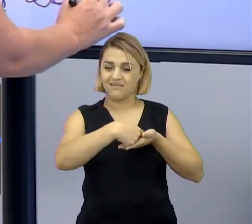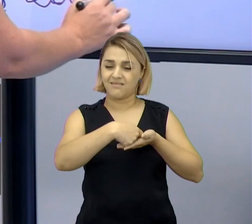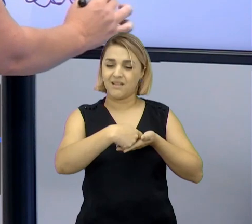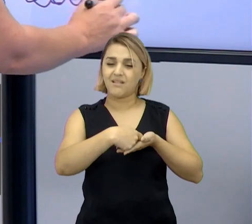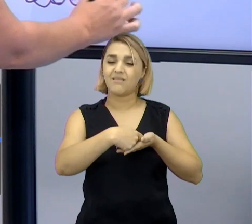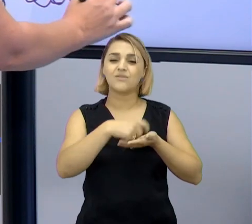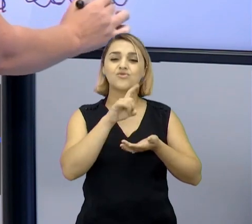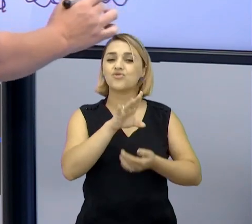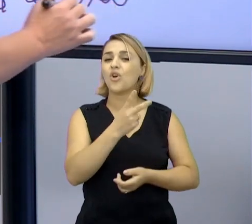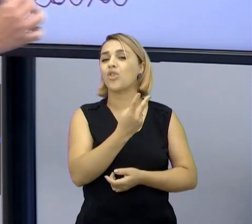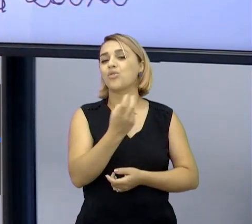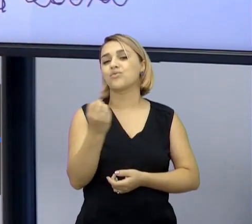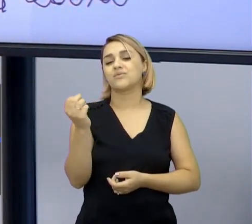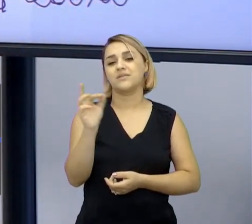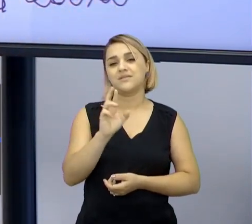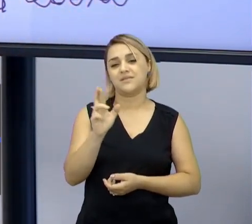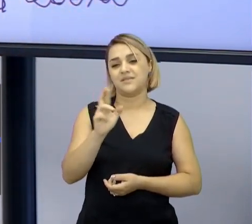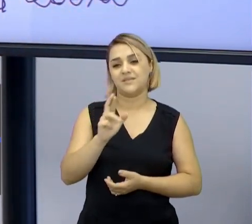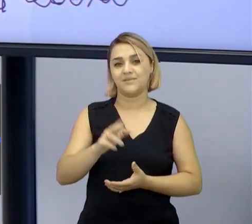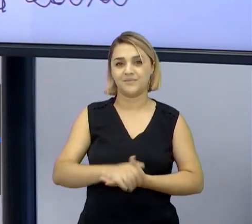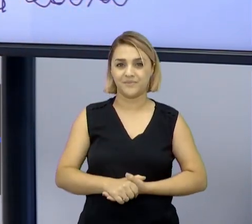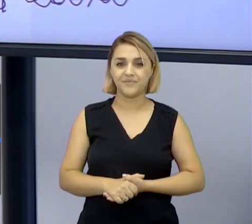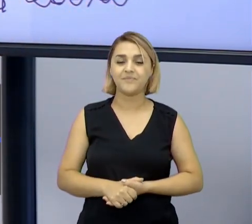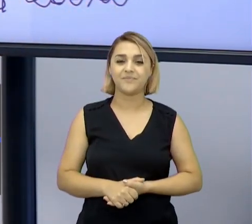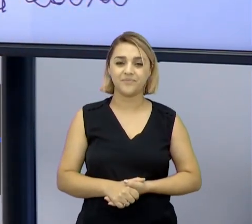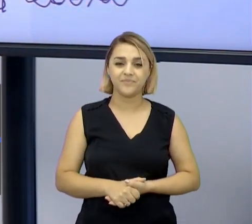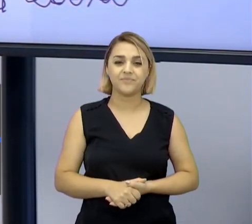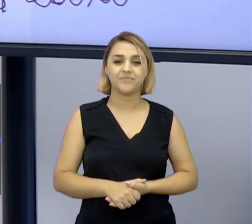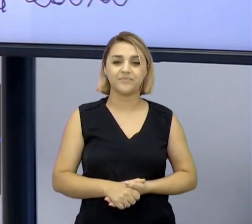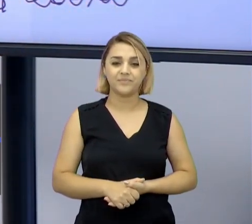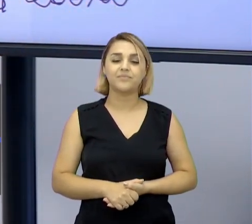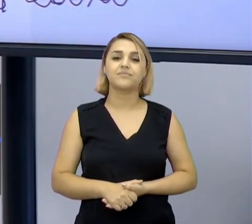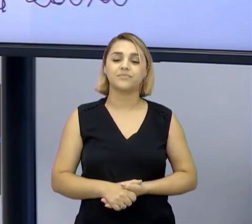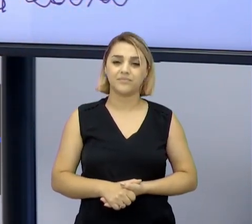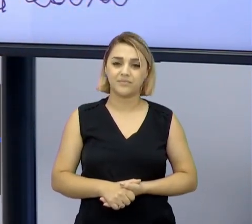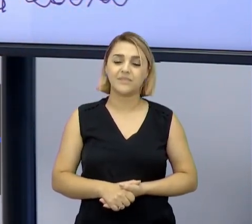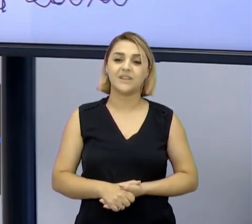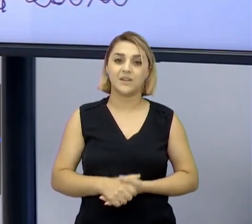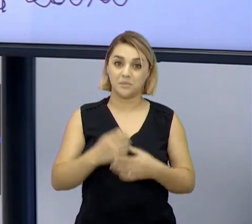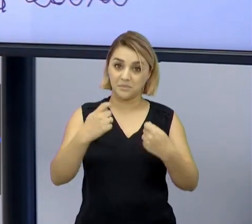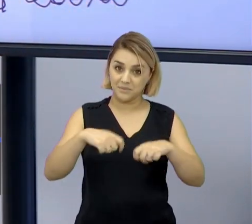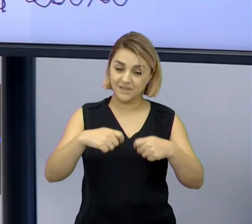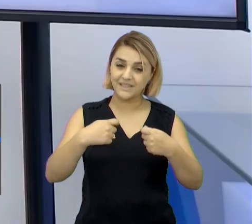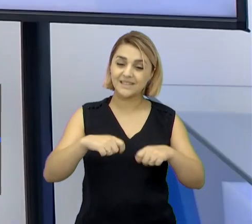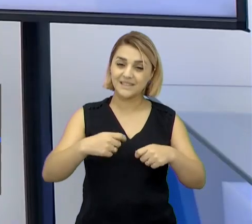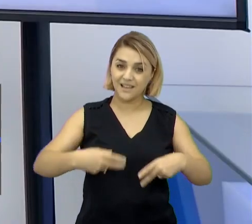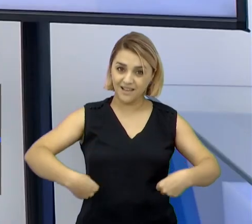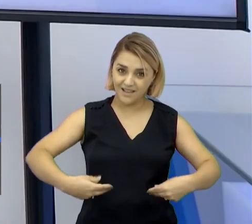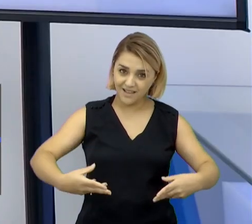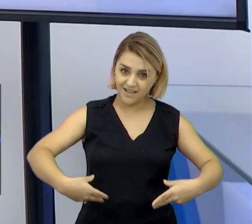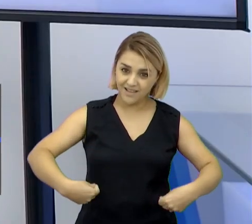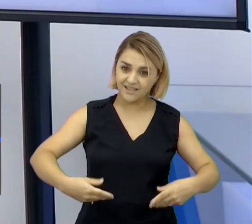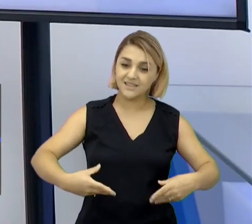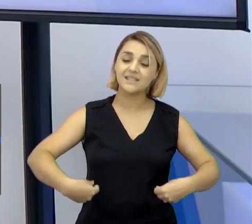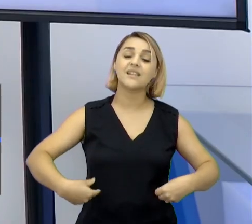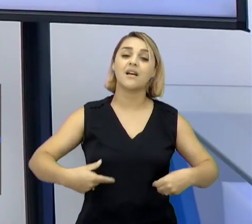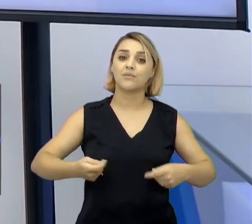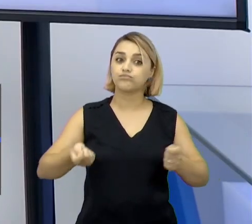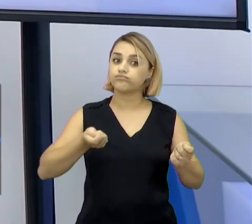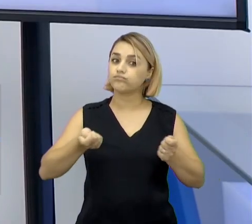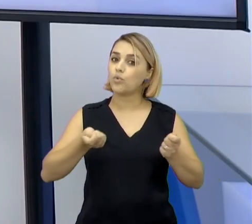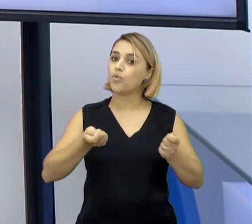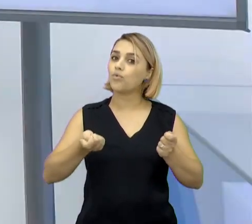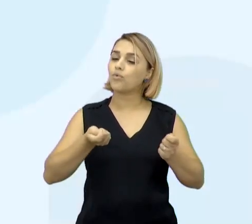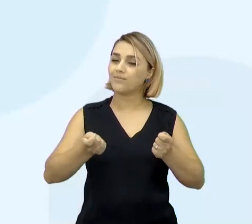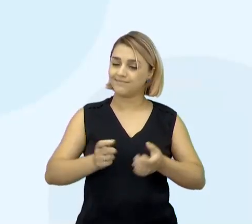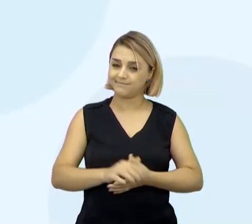no mês. Então, ele precisa gastar menos. Vamos para as alternativas, ó. Levando